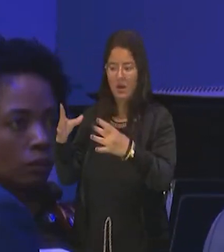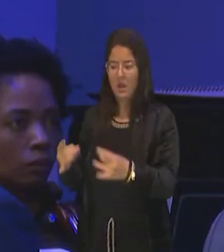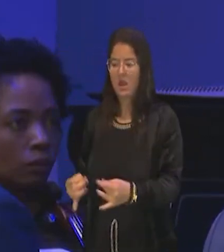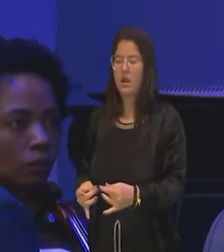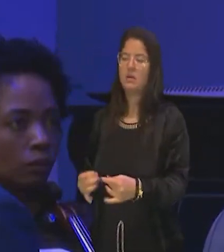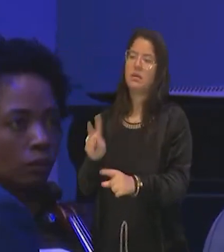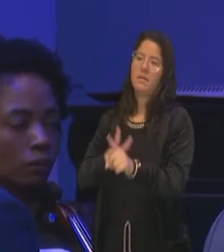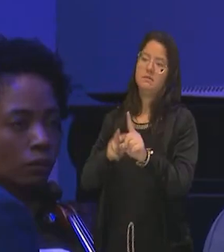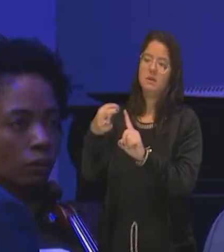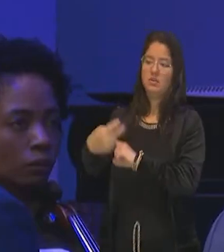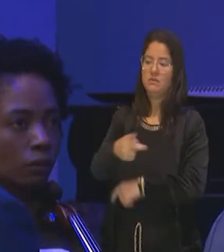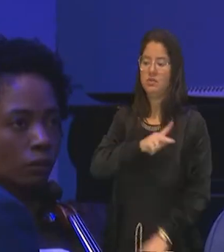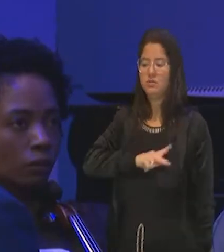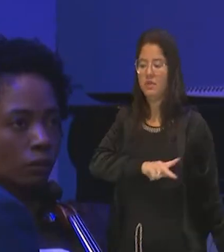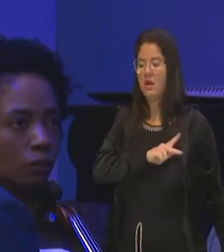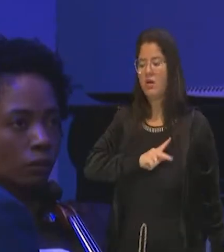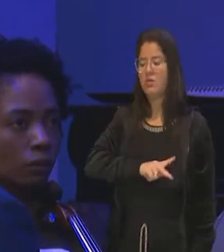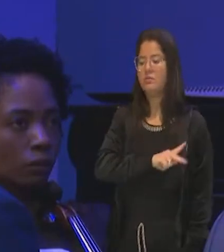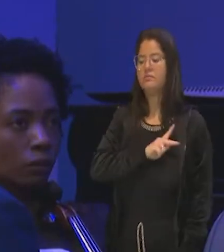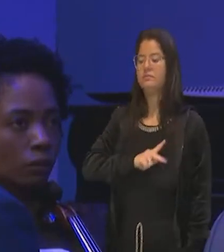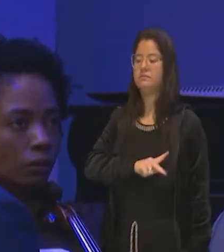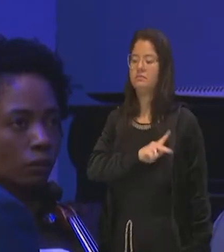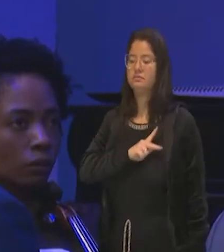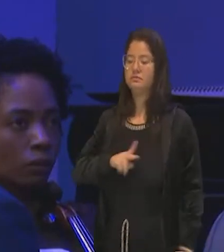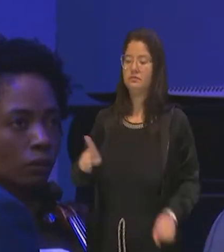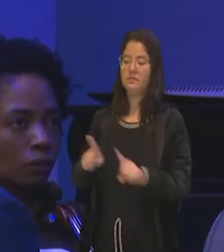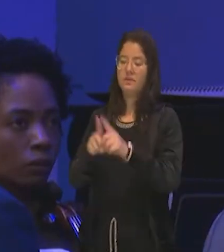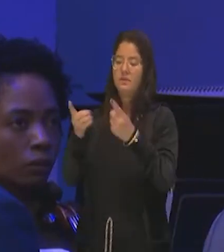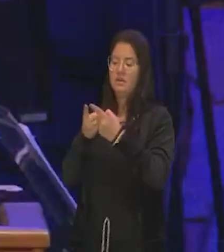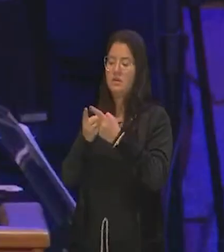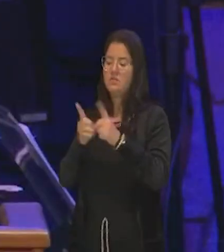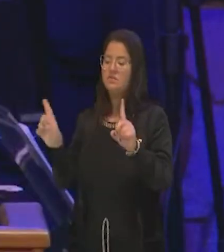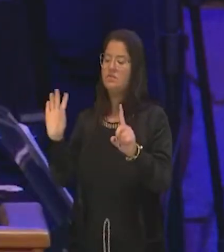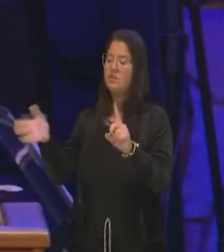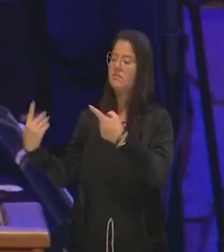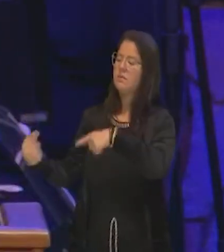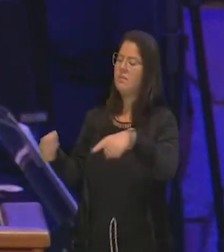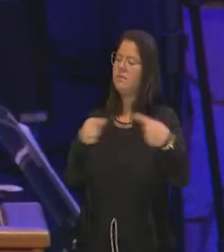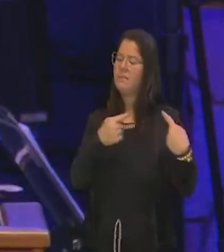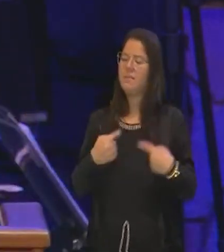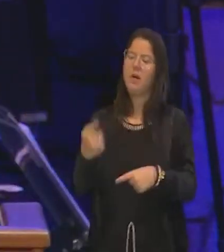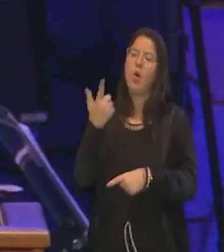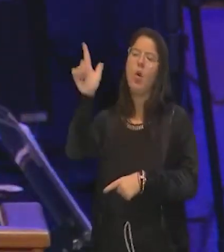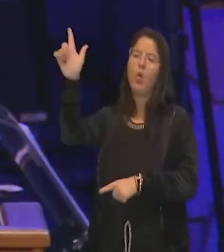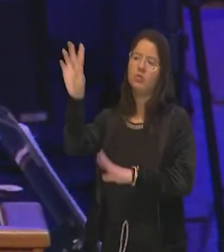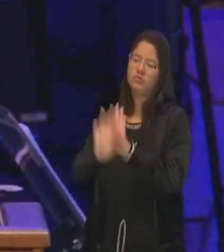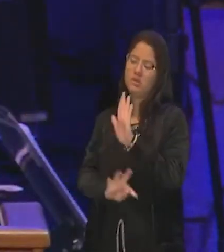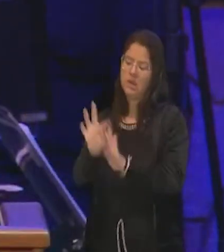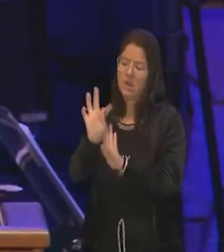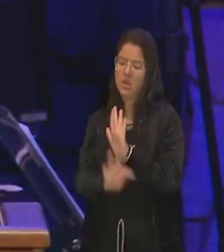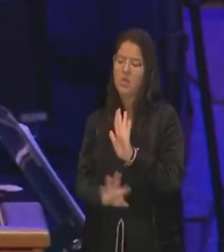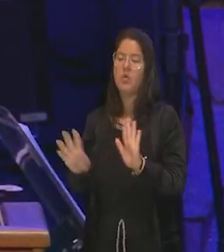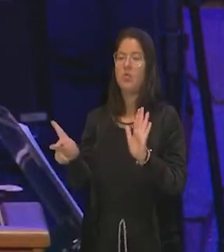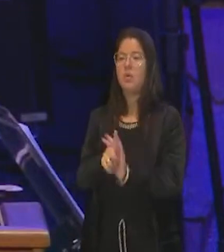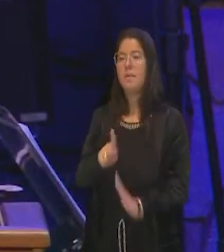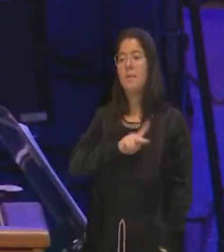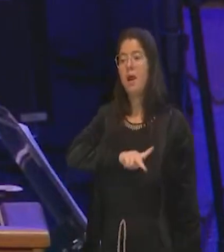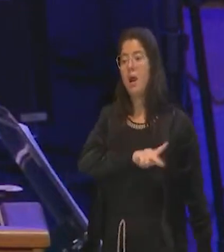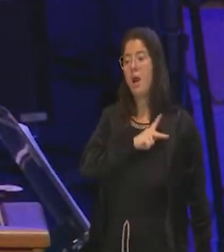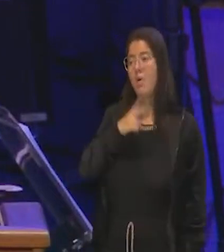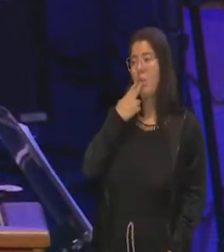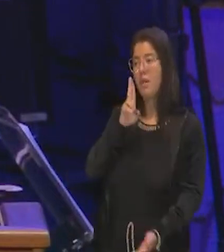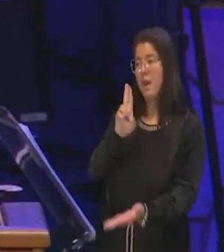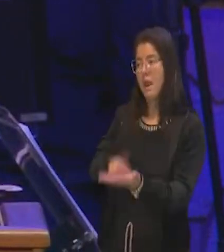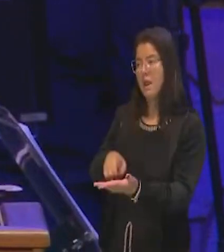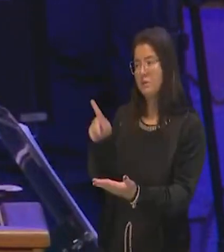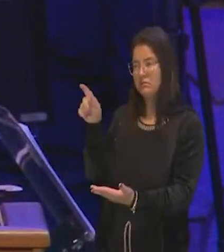de Paulo. E a questão do divórcio amplamente discutida em outros textos, com o próprio Paulo, nas cartas que